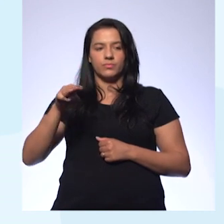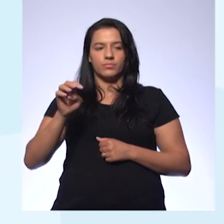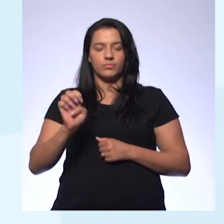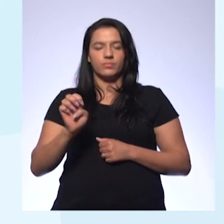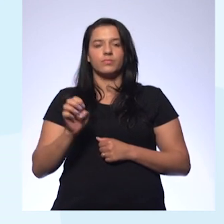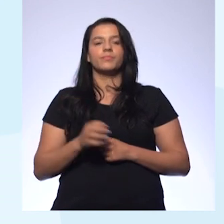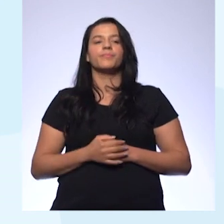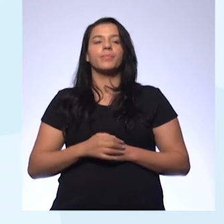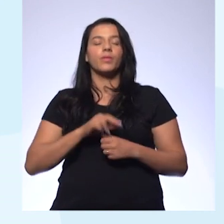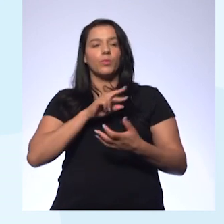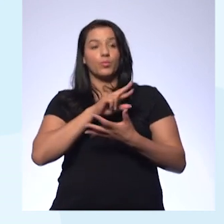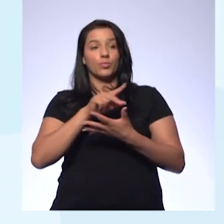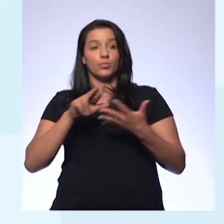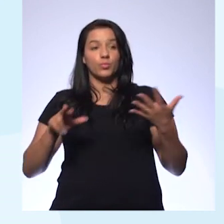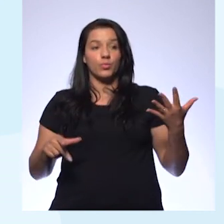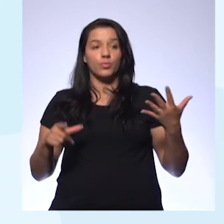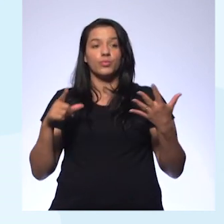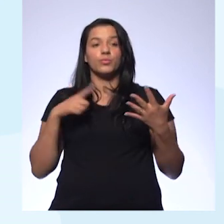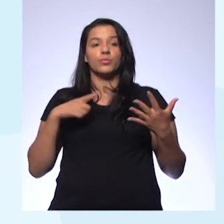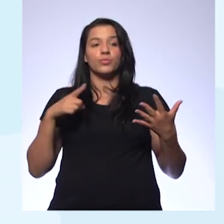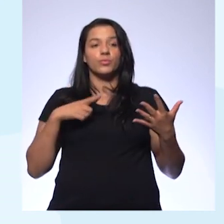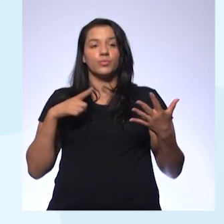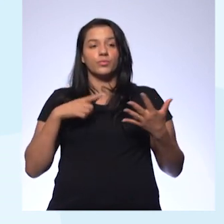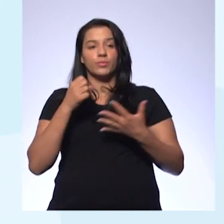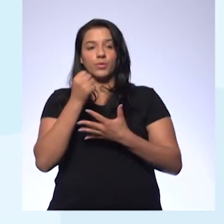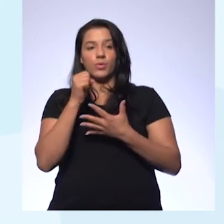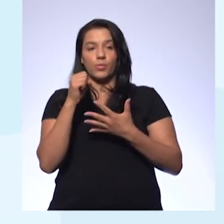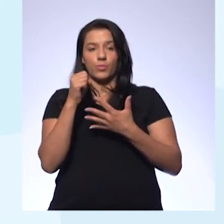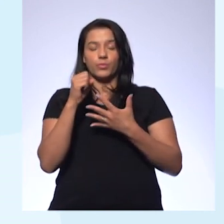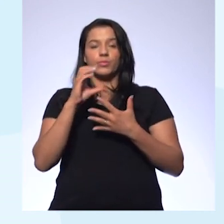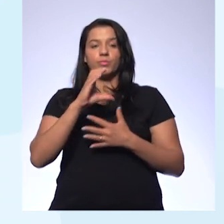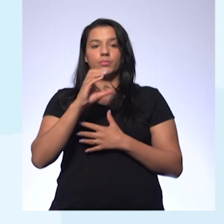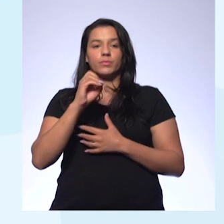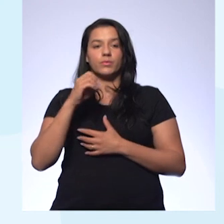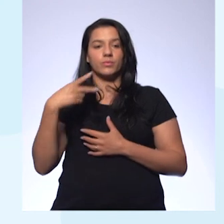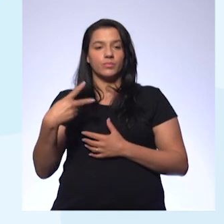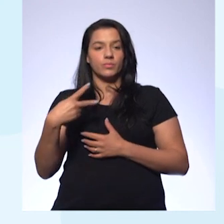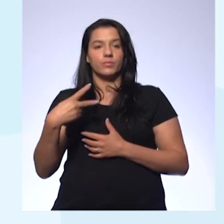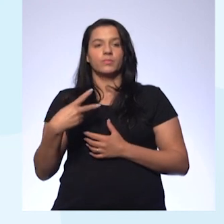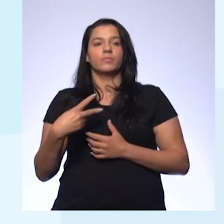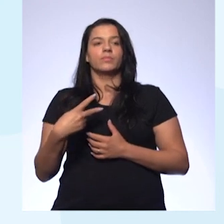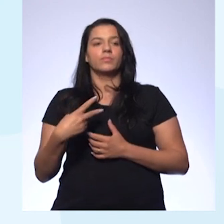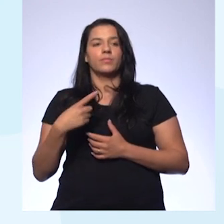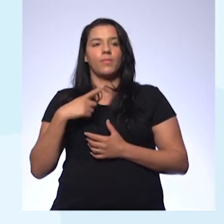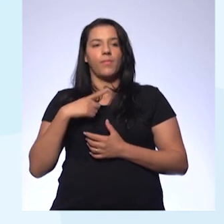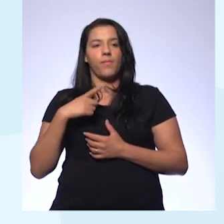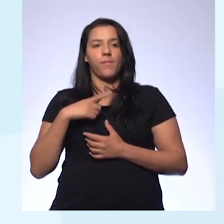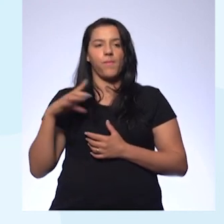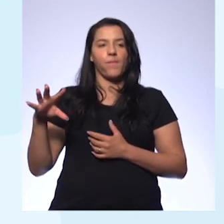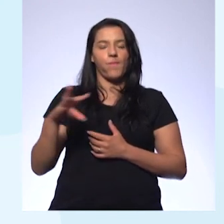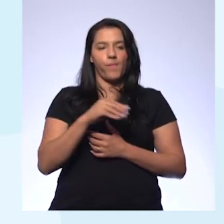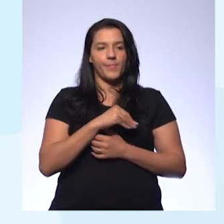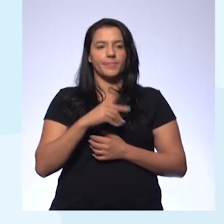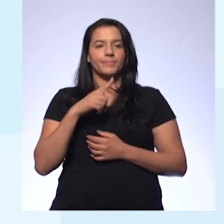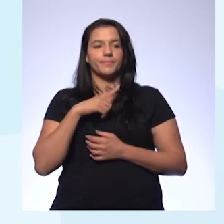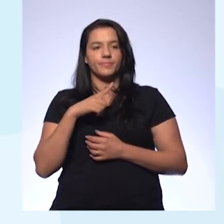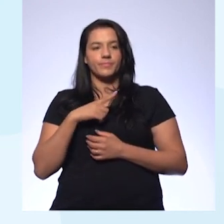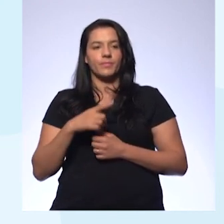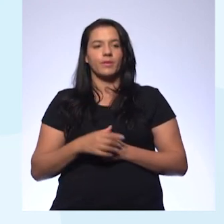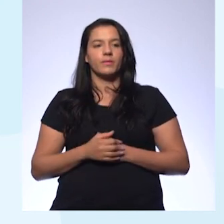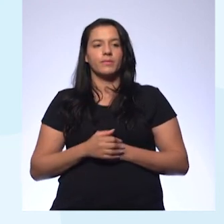todos eles têm 8 carbono. Então, porque eles são isômeros do